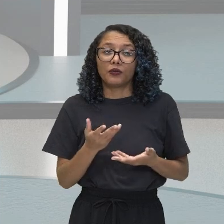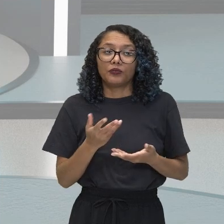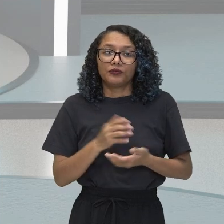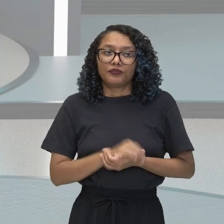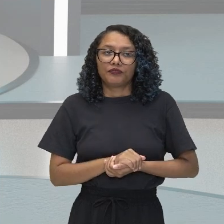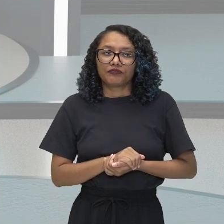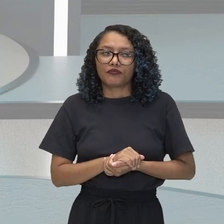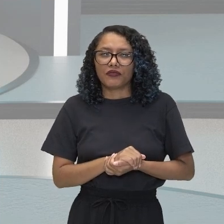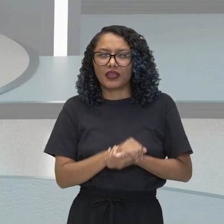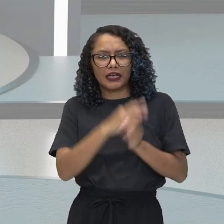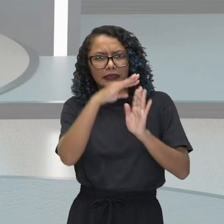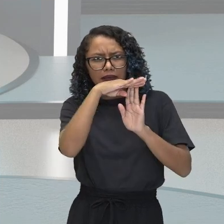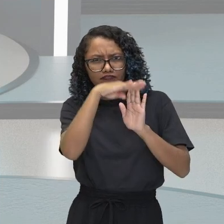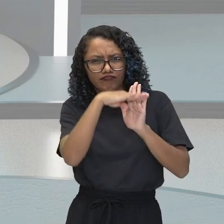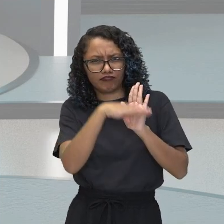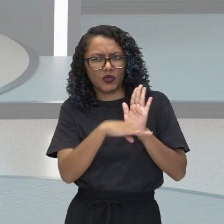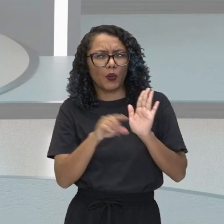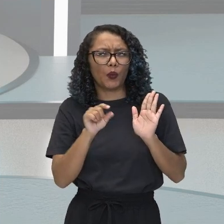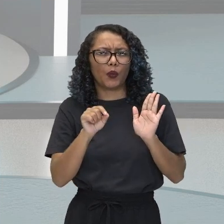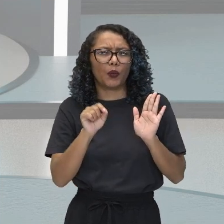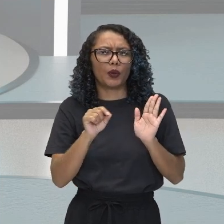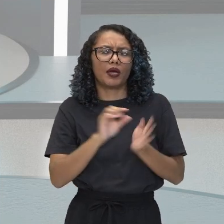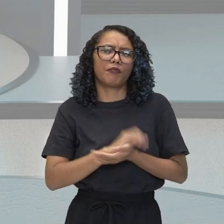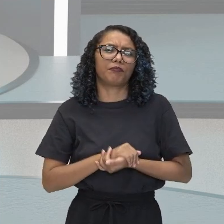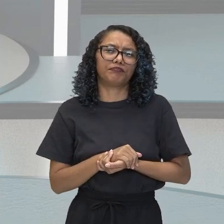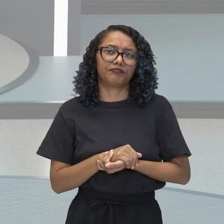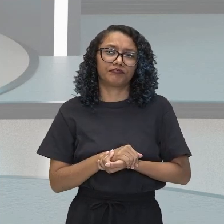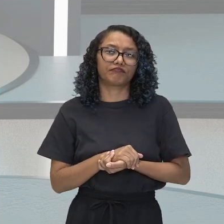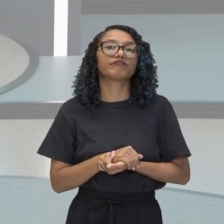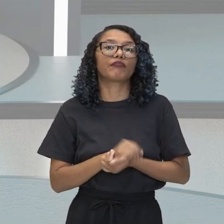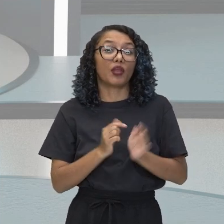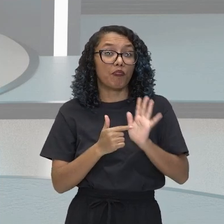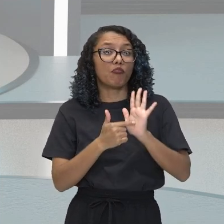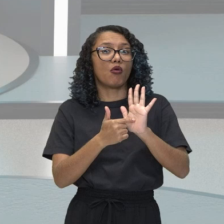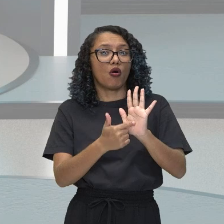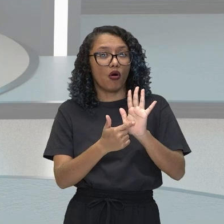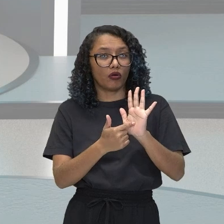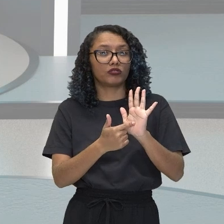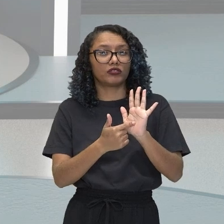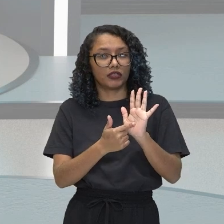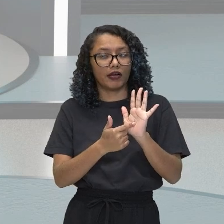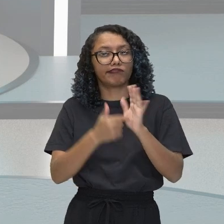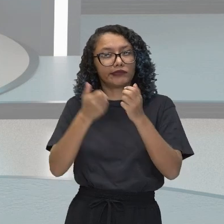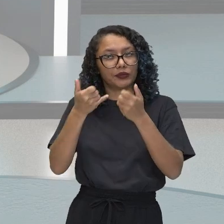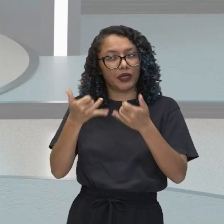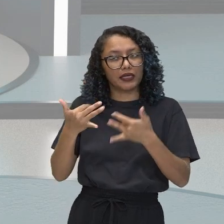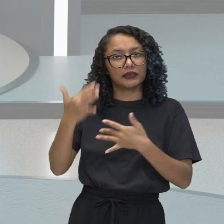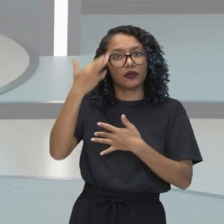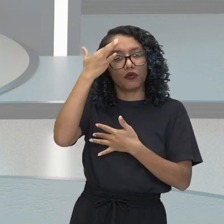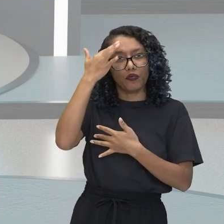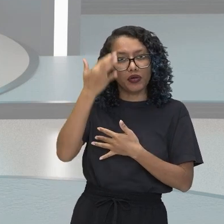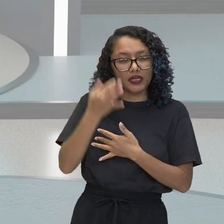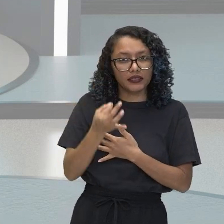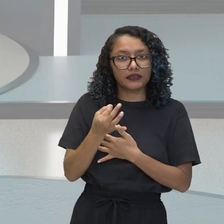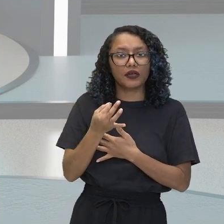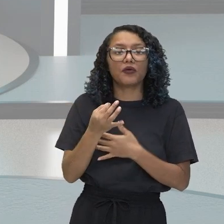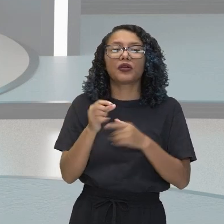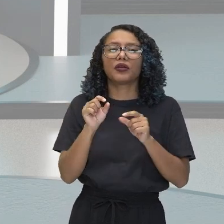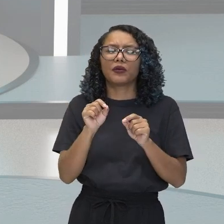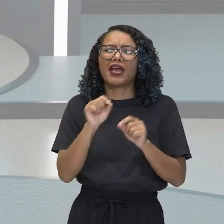ele traz exatamente essa compreensão de que cada coisa possui o